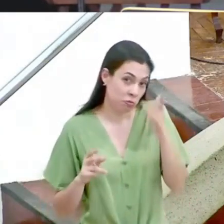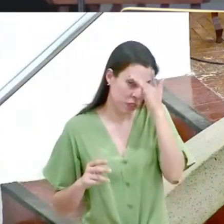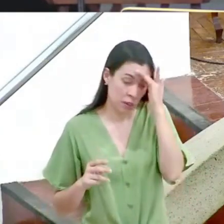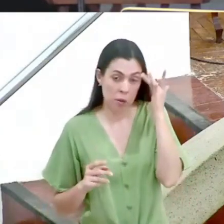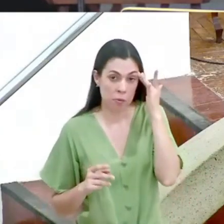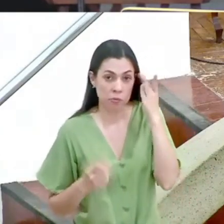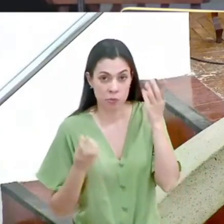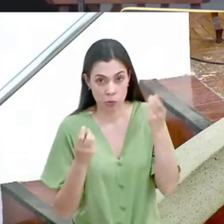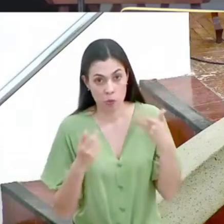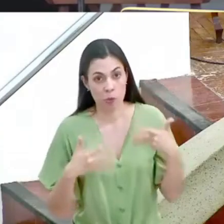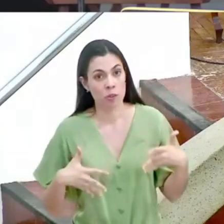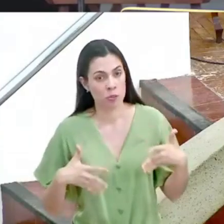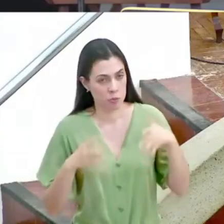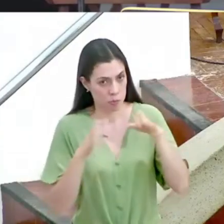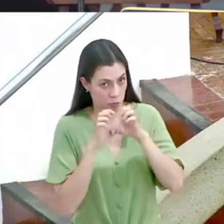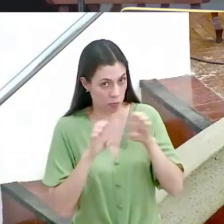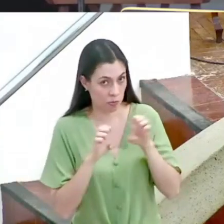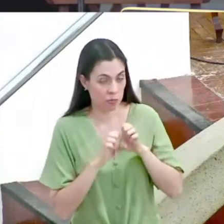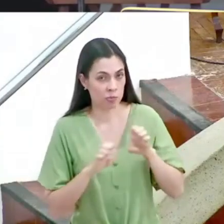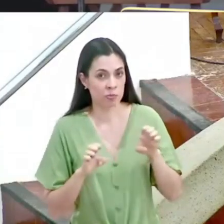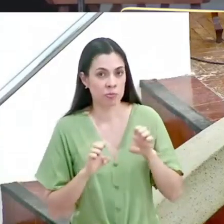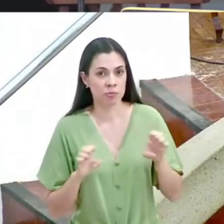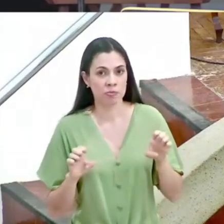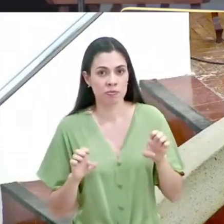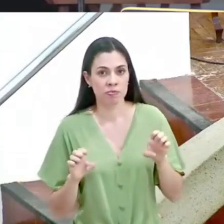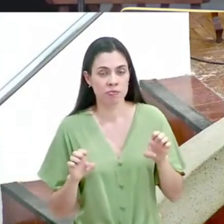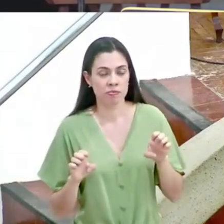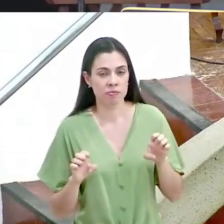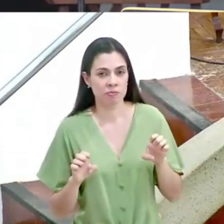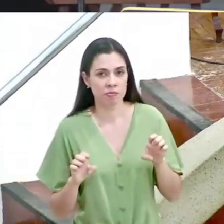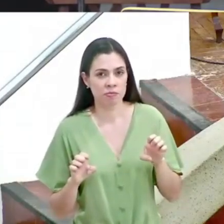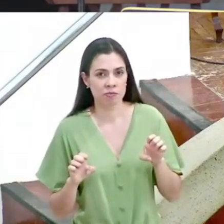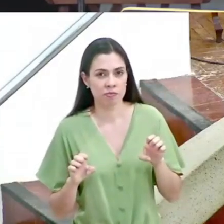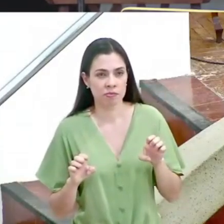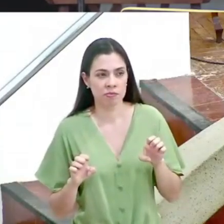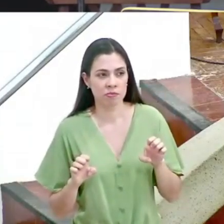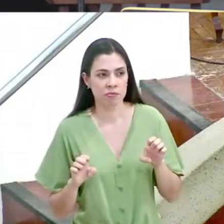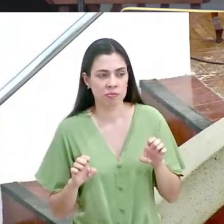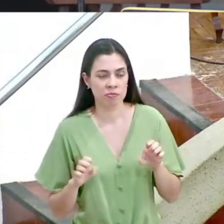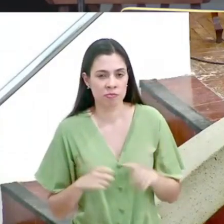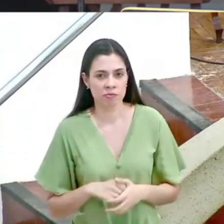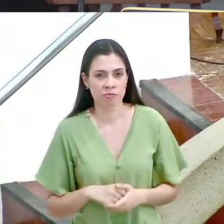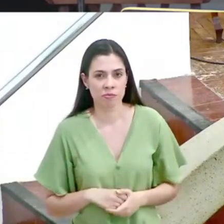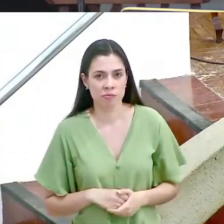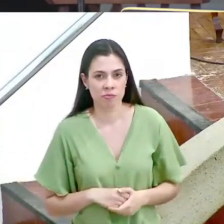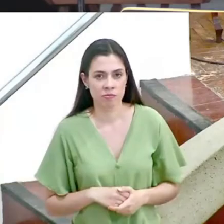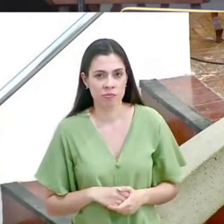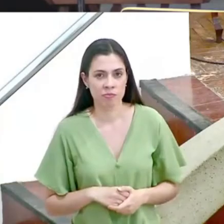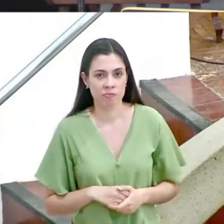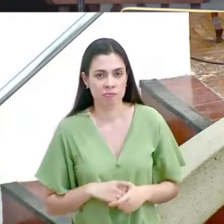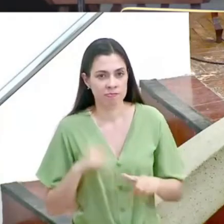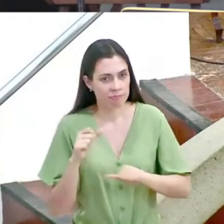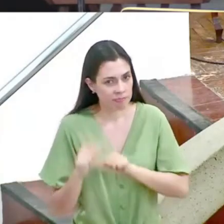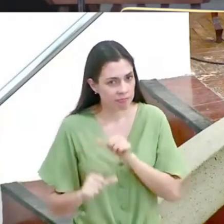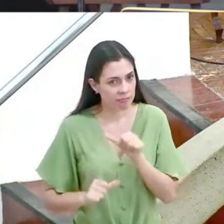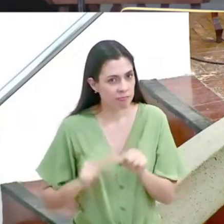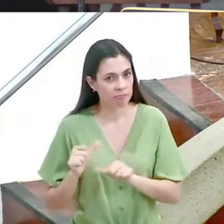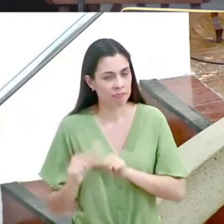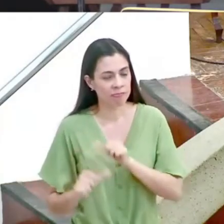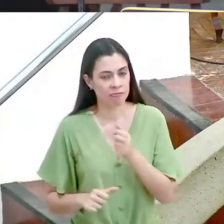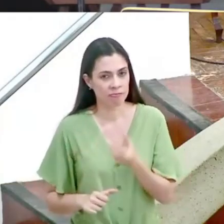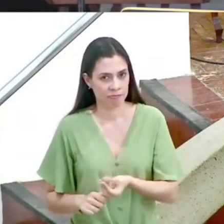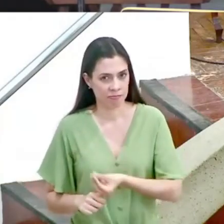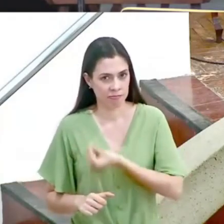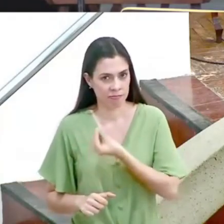mensagem do Evangelho vão dizer que esta mensagem transforma vidas